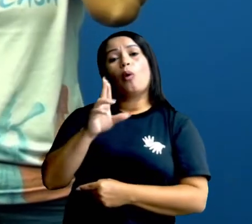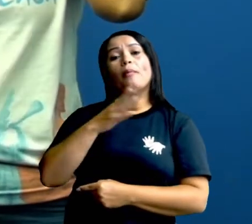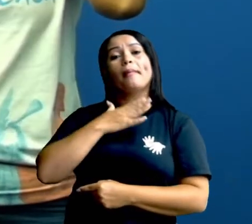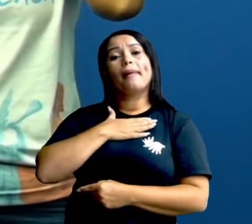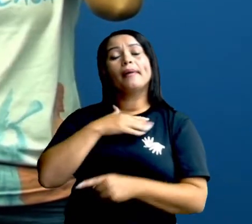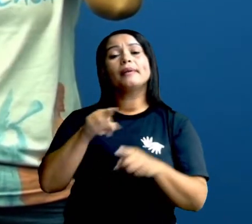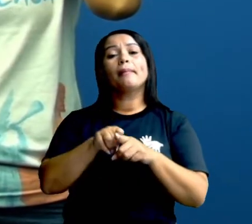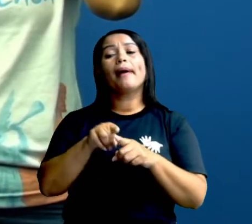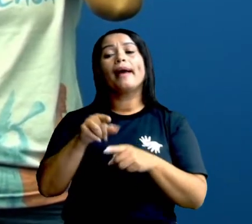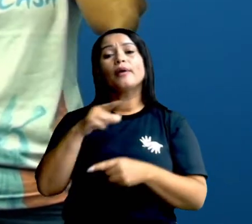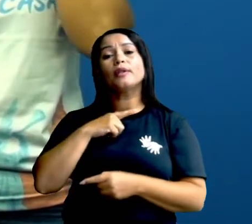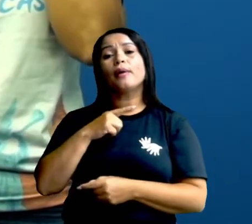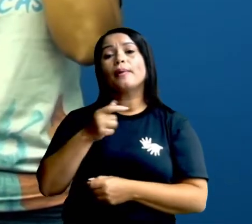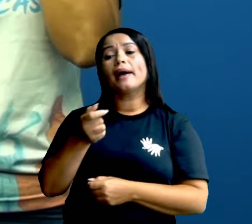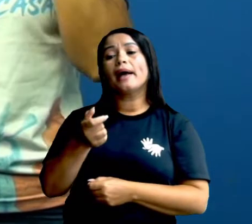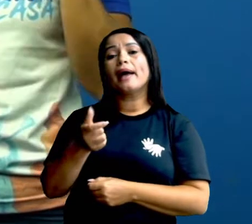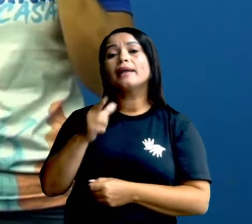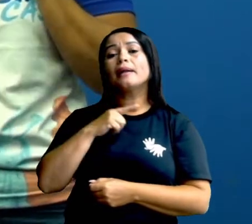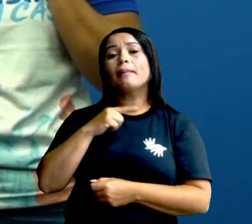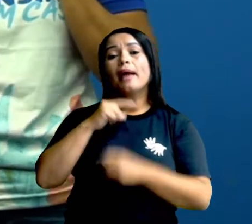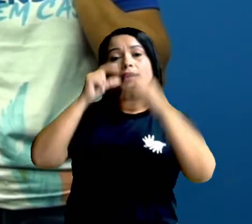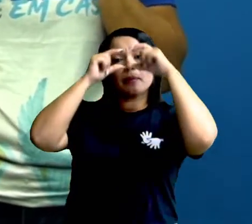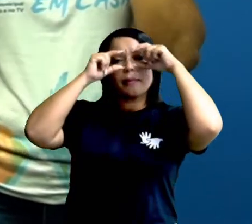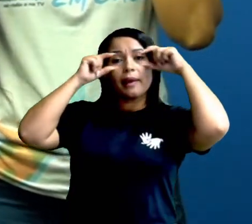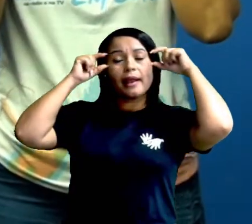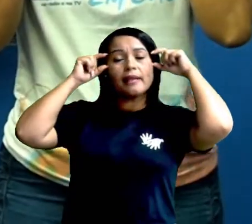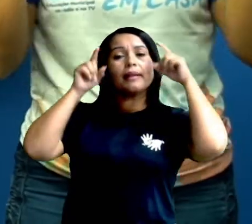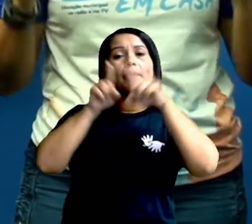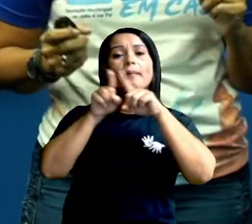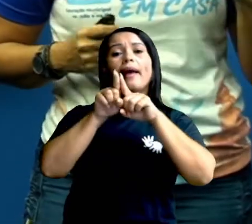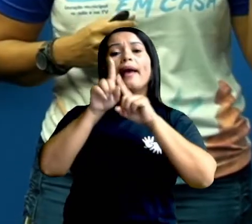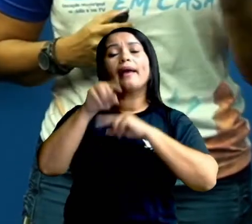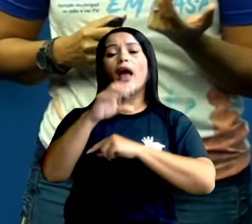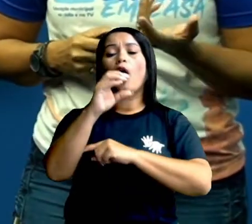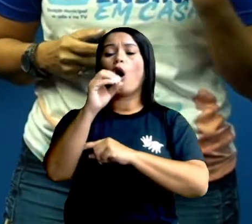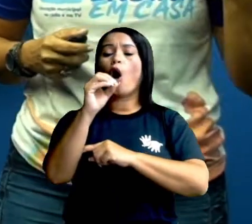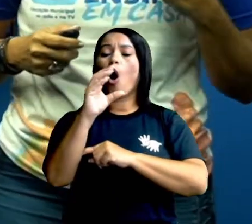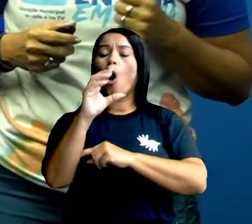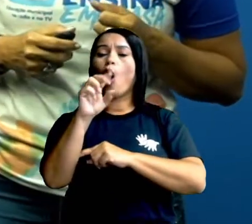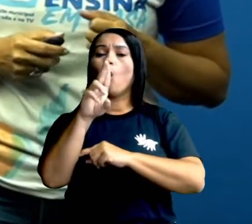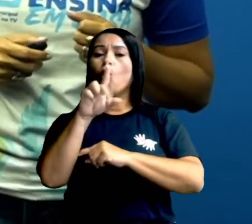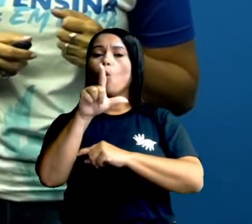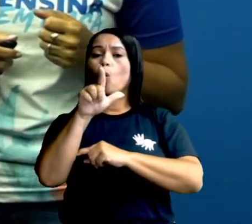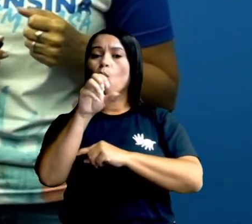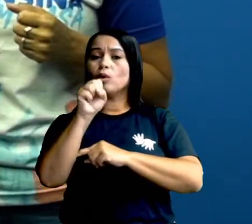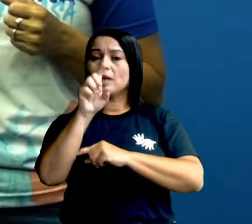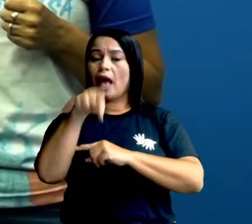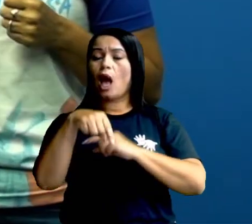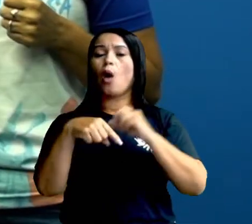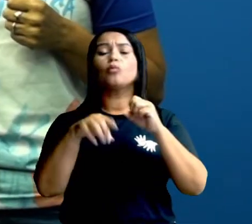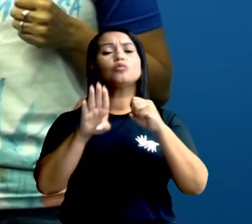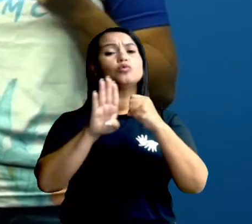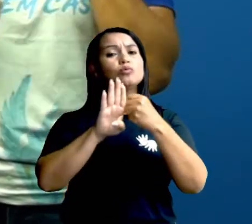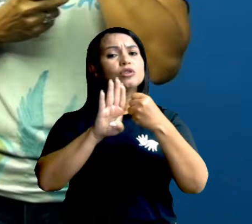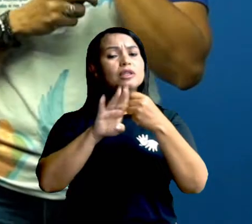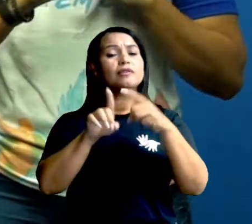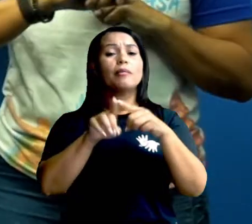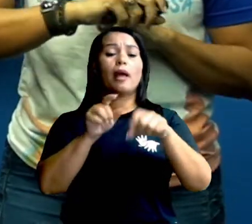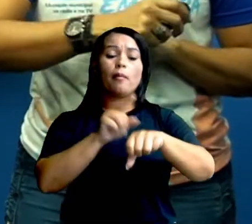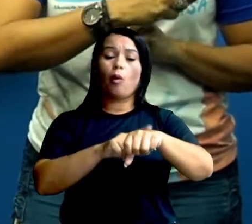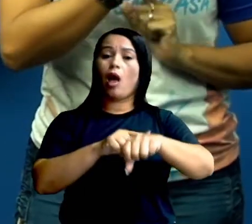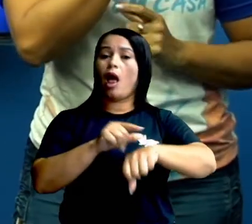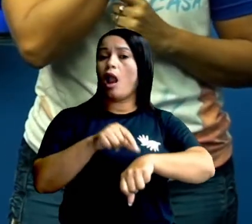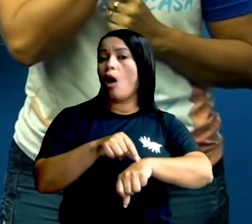eu estou usando esse aparelhinho aqui, o nome dele é óculos. Então, é um substantivo. Óculos é um substantivo, tá certo?